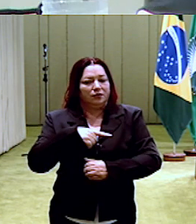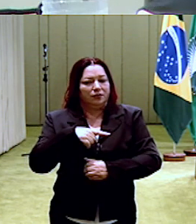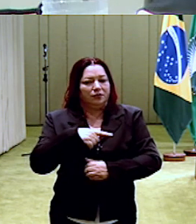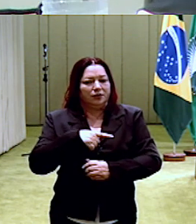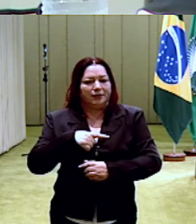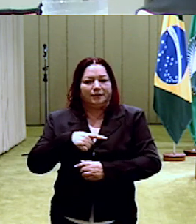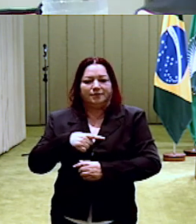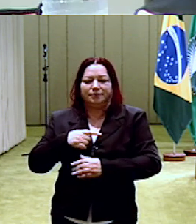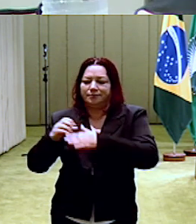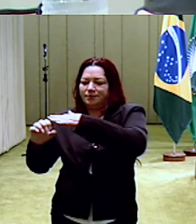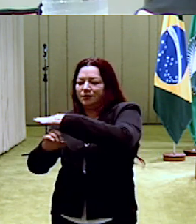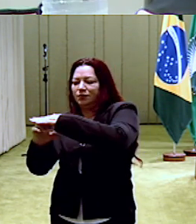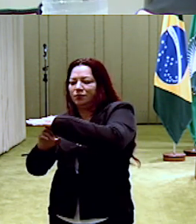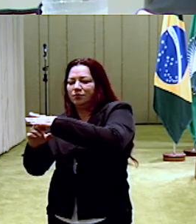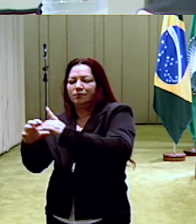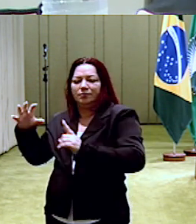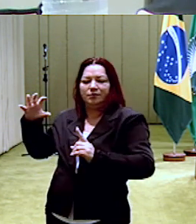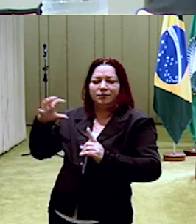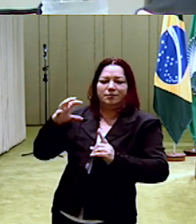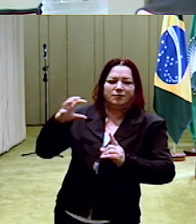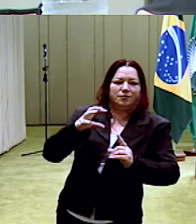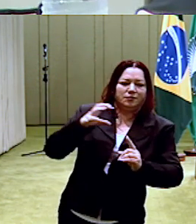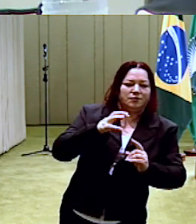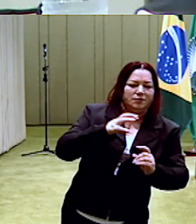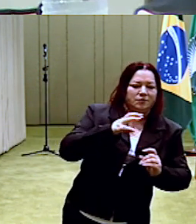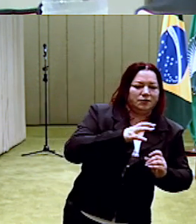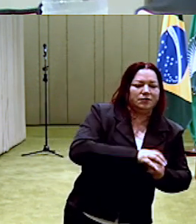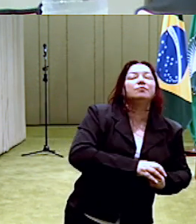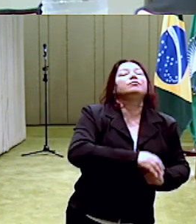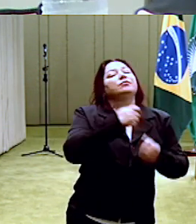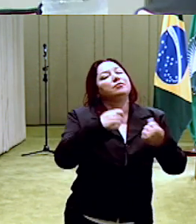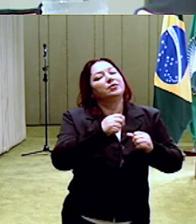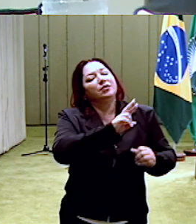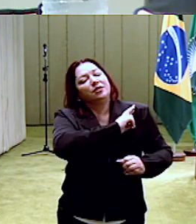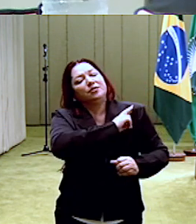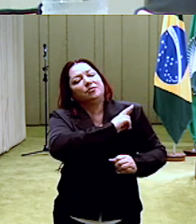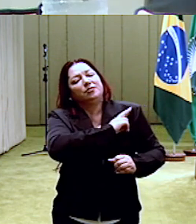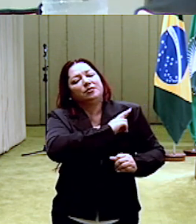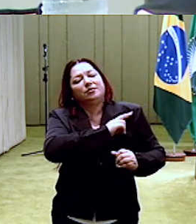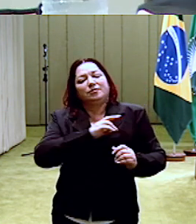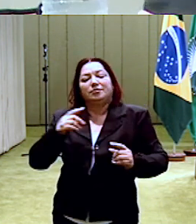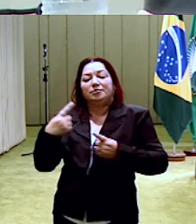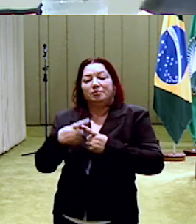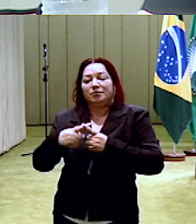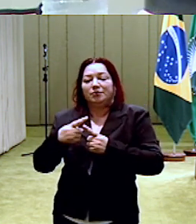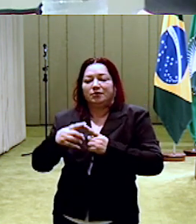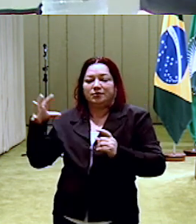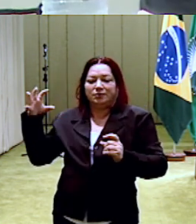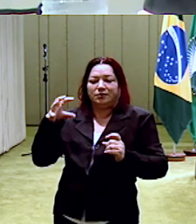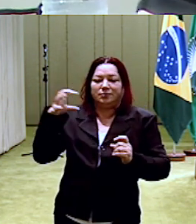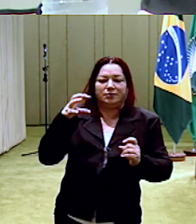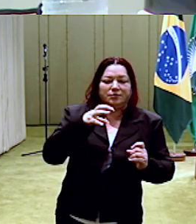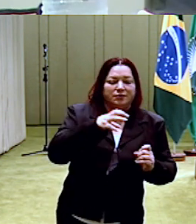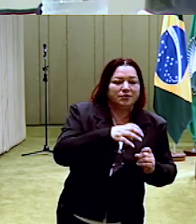uma cadeia de empresas envolvidas nesse contexto e que precisa se responsabilizar pelas violações que se expressam no contexto